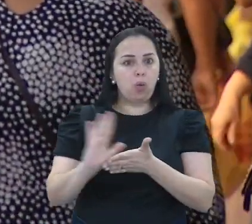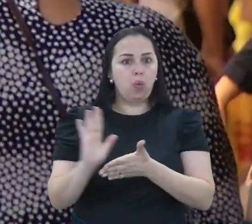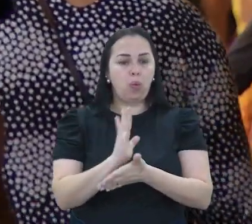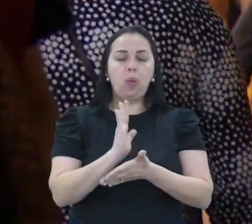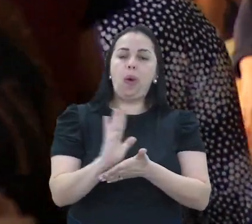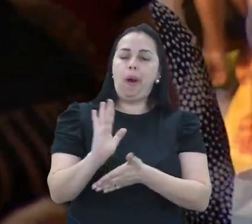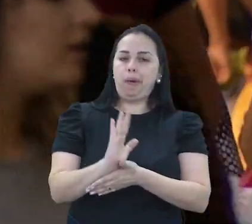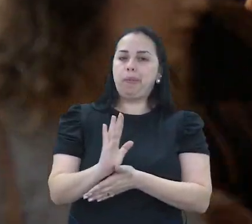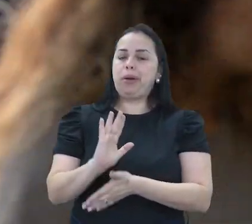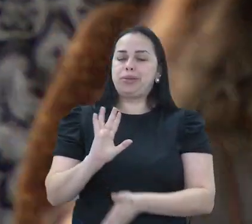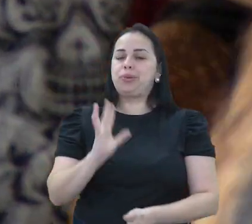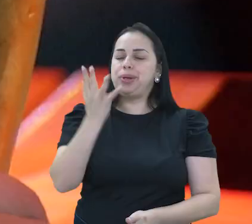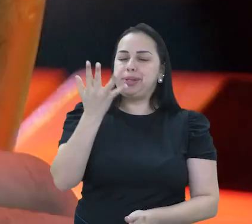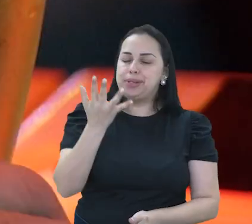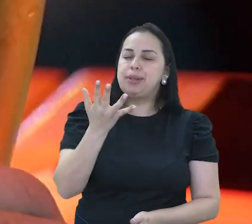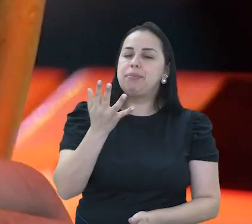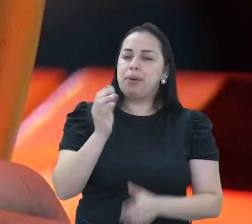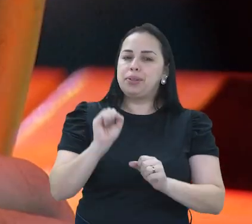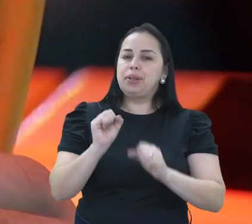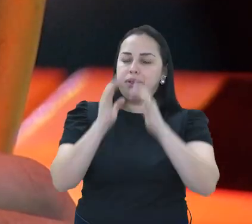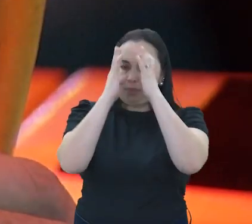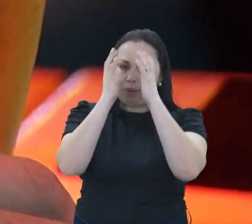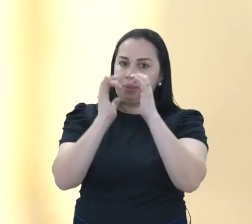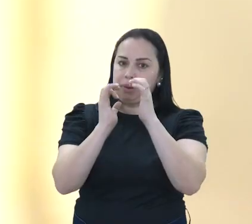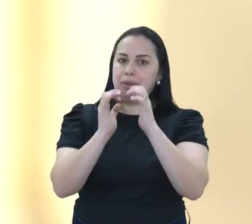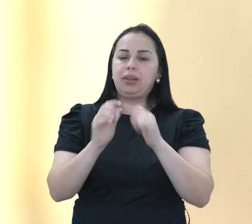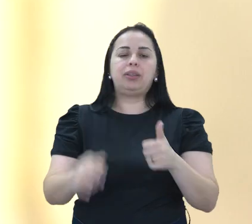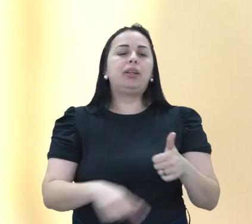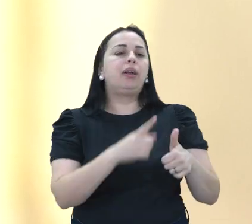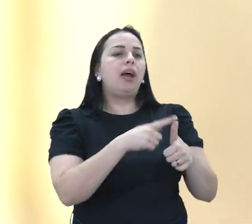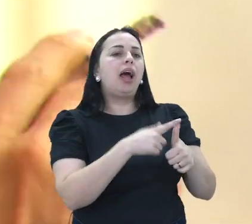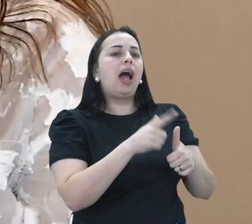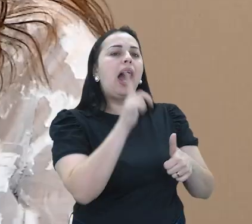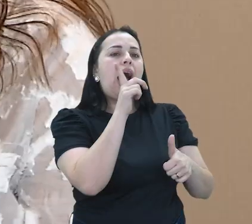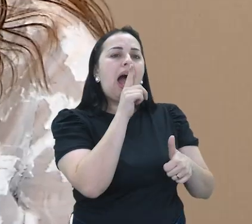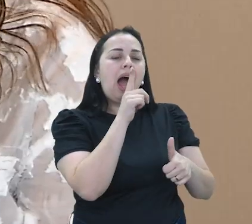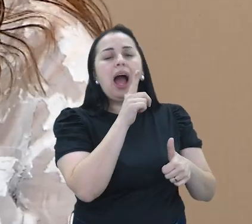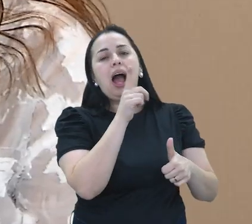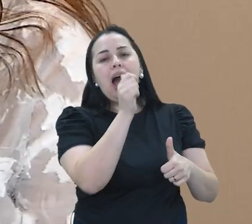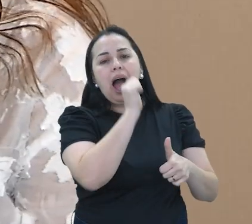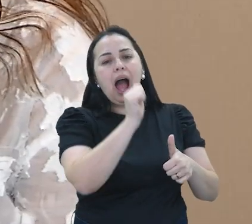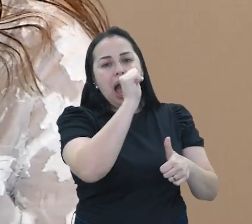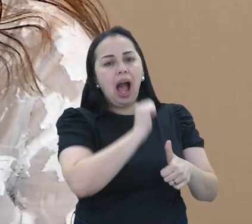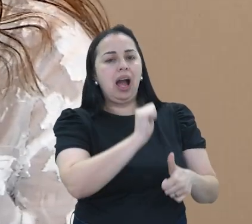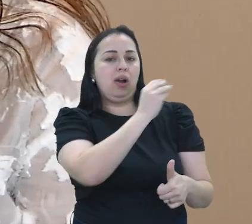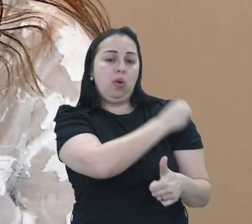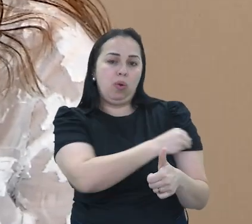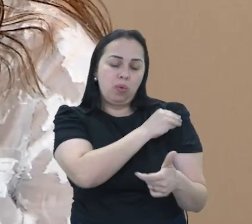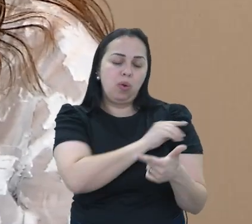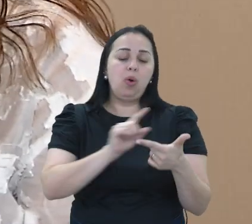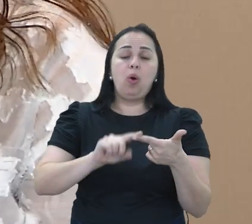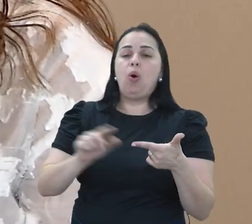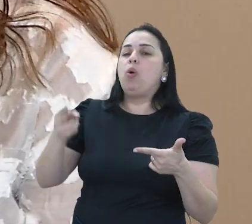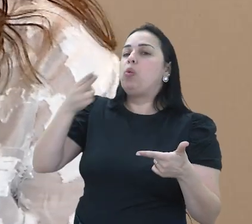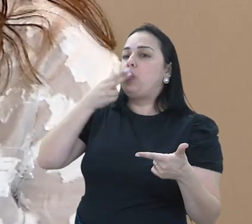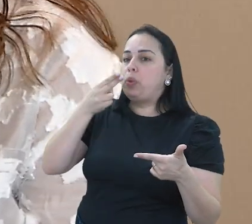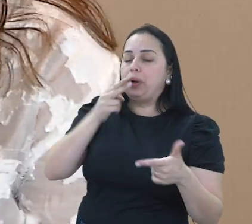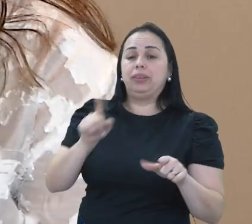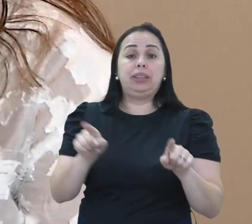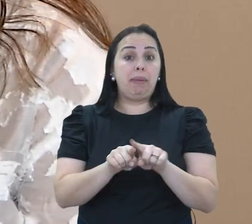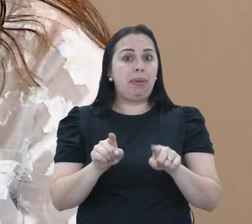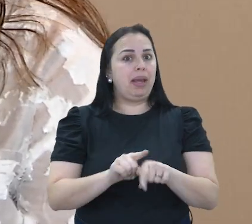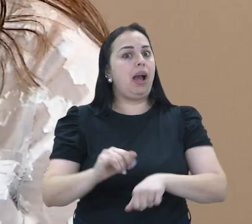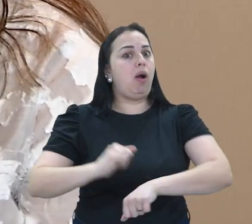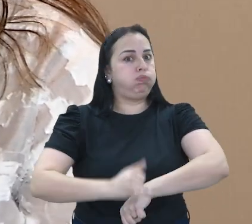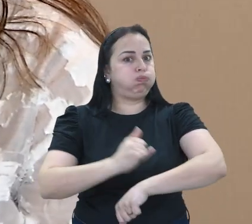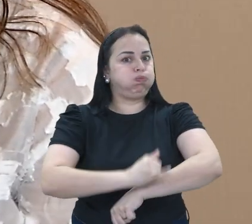o envelhecimento precoce do cérebro, como o consumo de álcool e o tabagismo. Manter uma alimentação saudável, obesidade